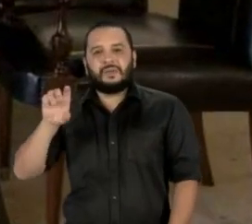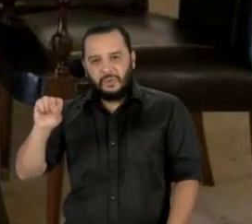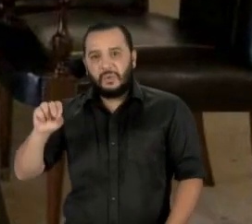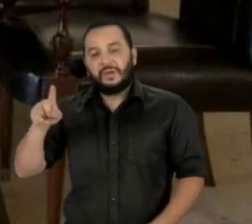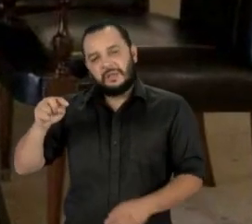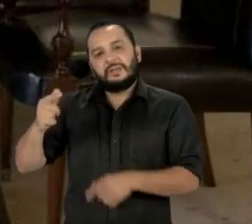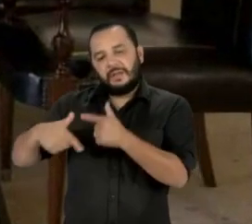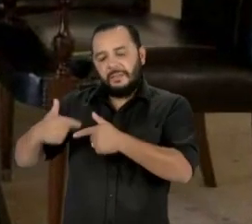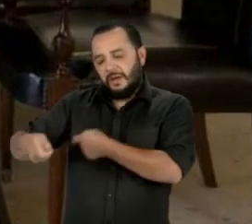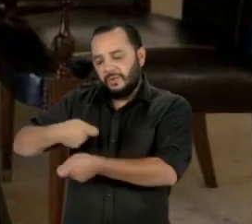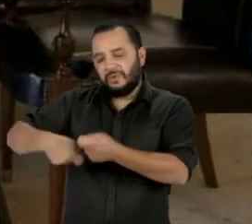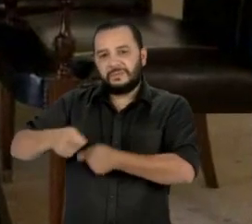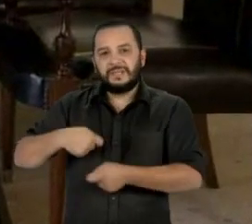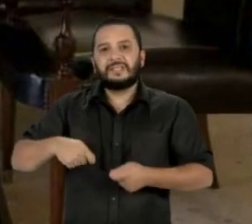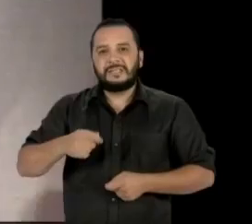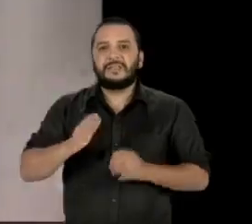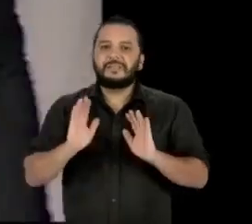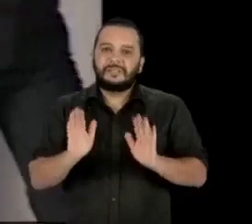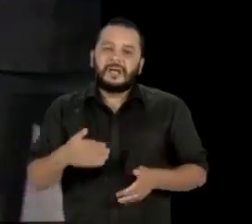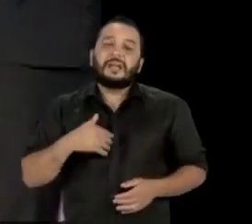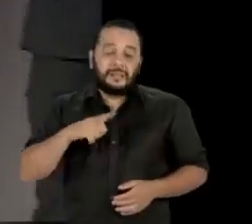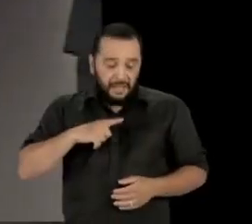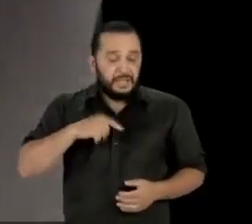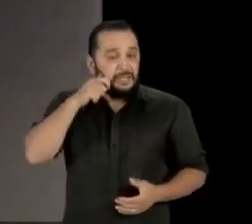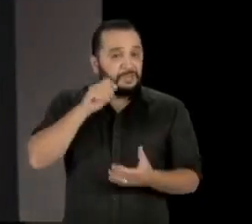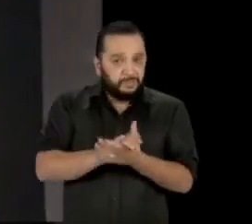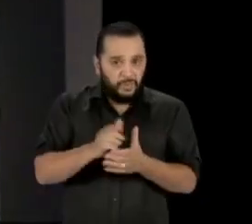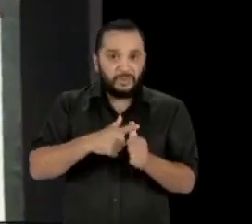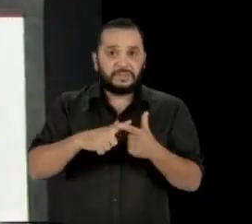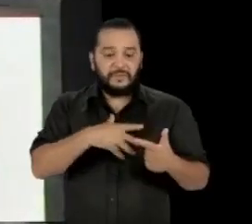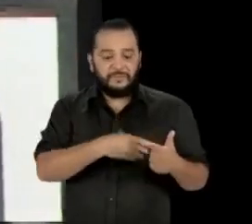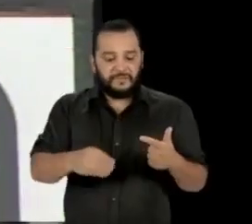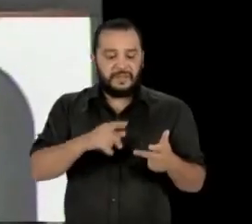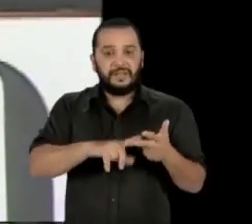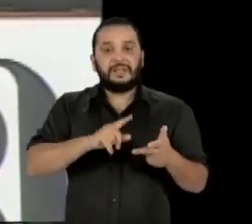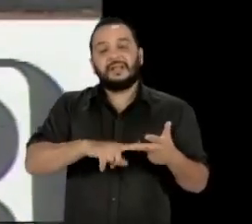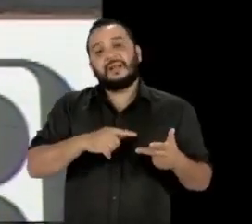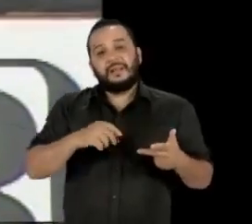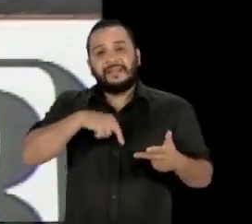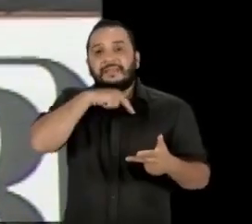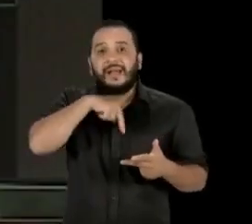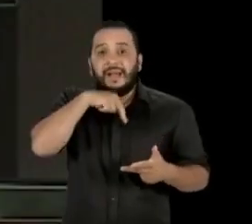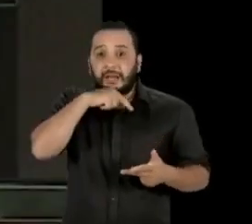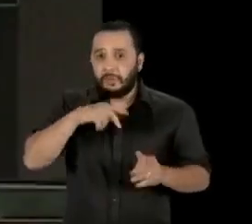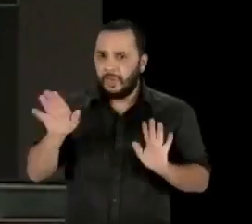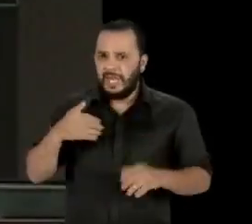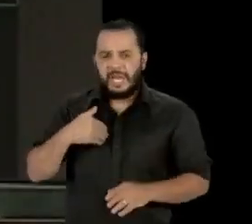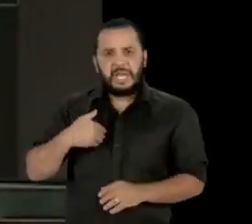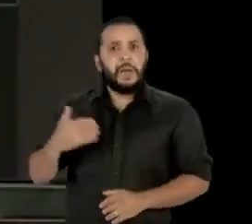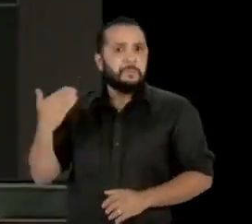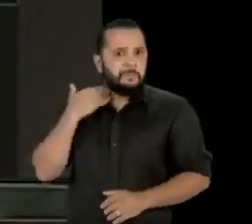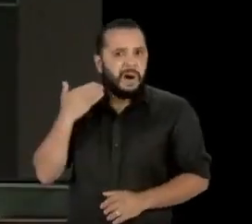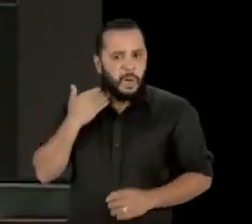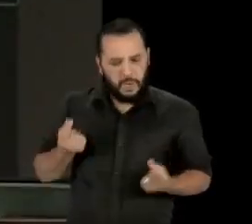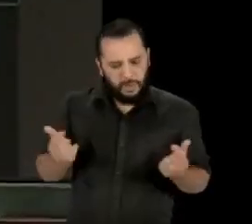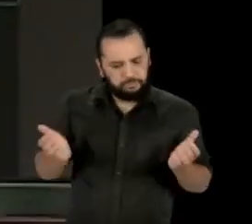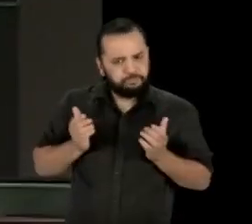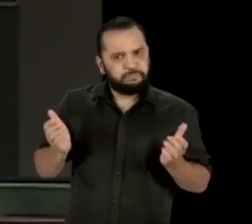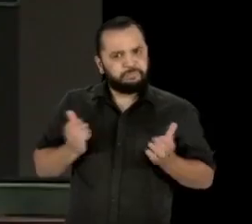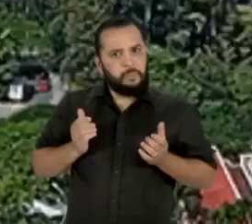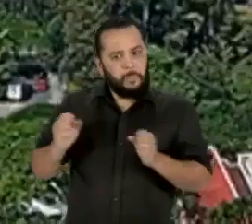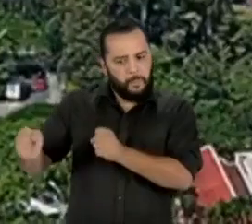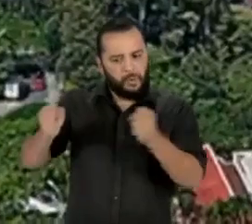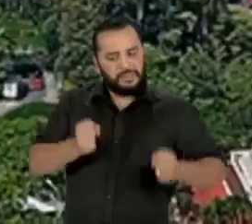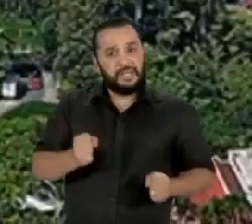deixou esposa, 2 filhas e um neto. Considerado um dos banqueiros mais poderosos da América Latina, Lázaro Brandão